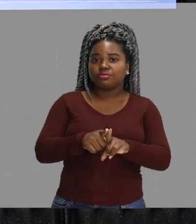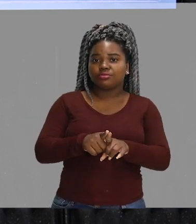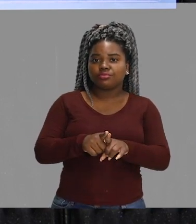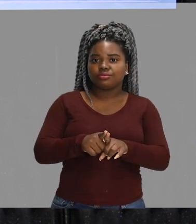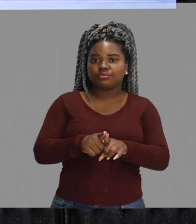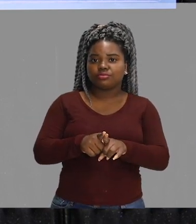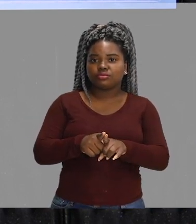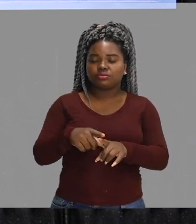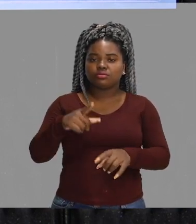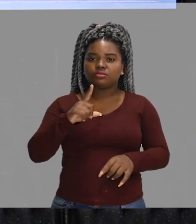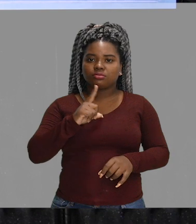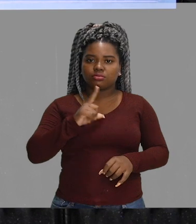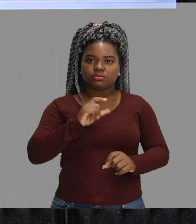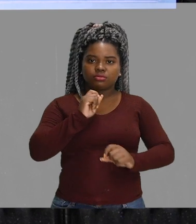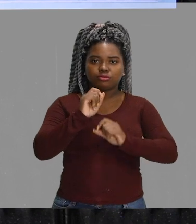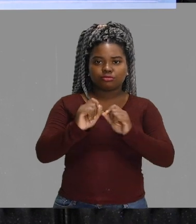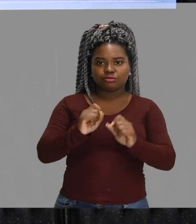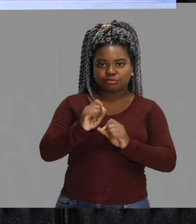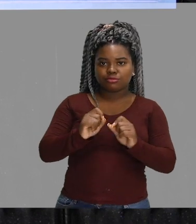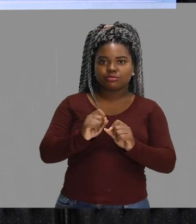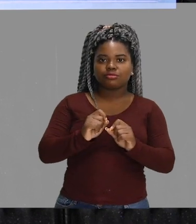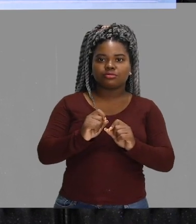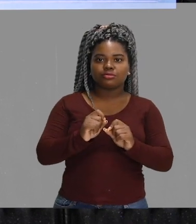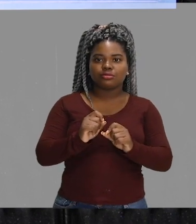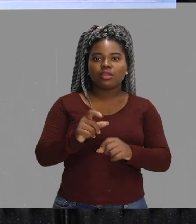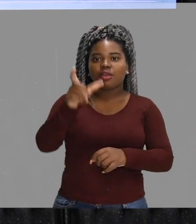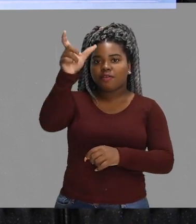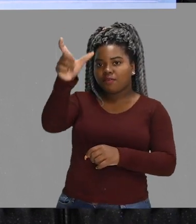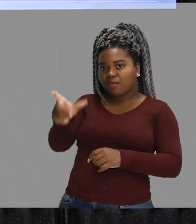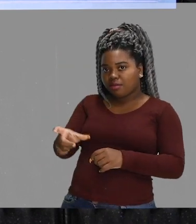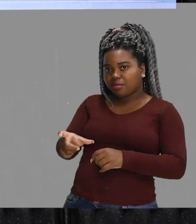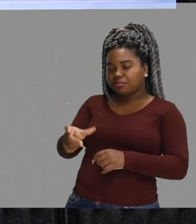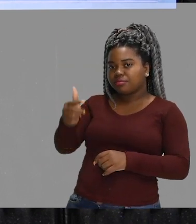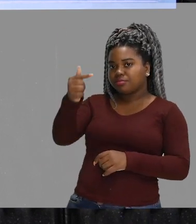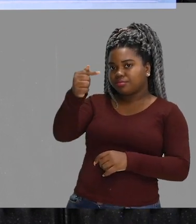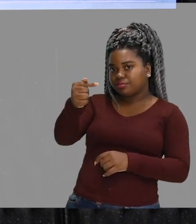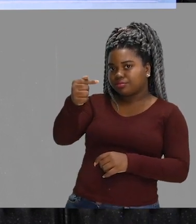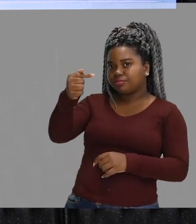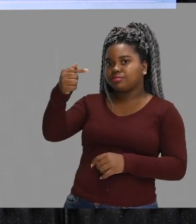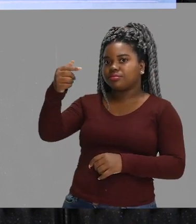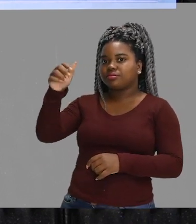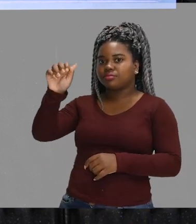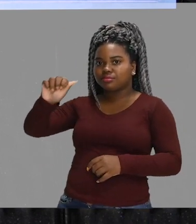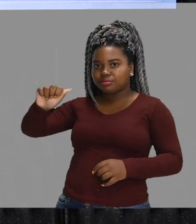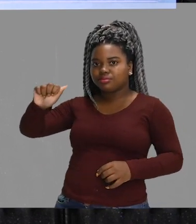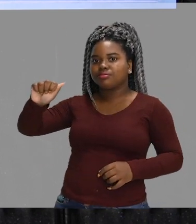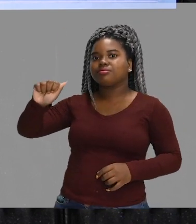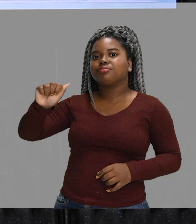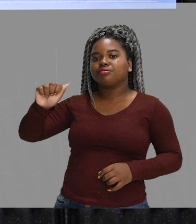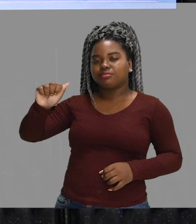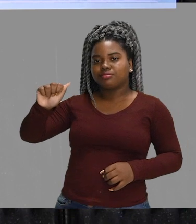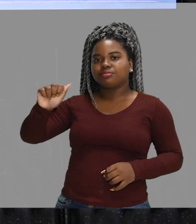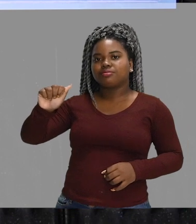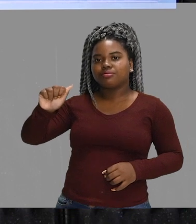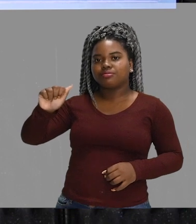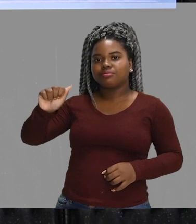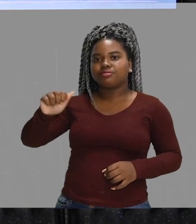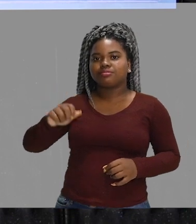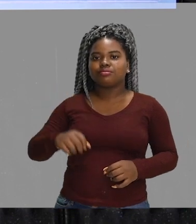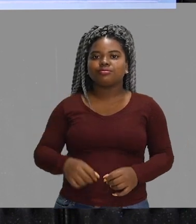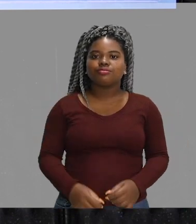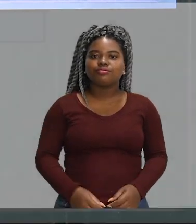elétrons, sua distribuição eletrônica, 1s2, 2s1. Berílio, 4 elétrons, a